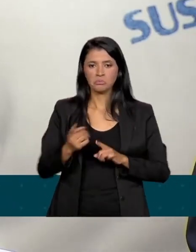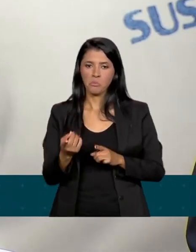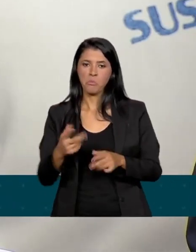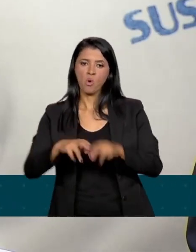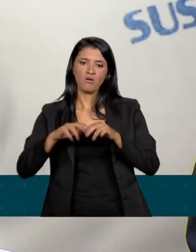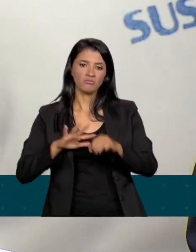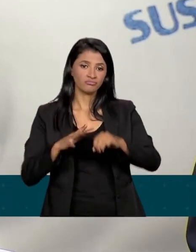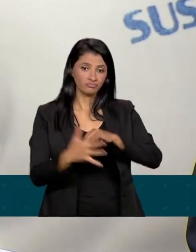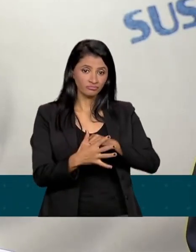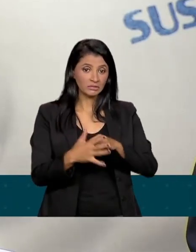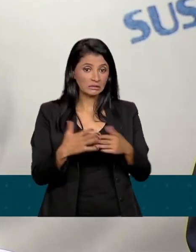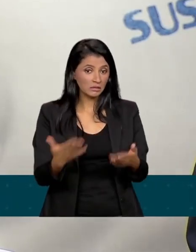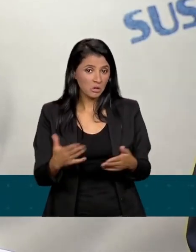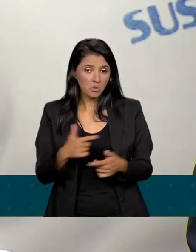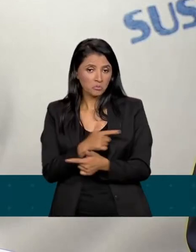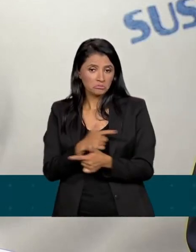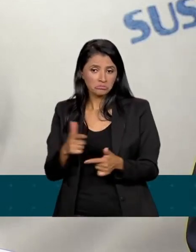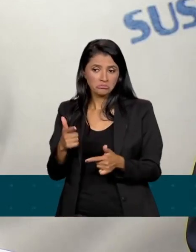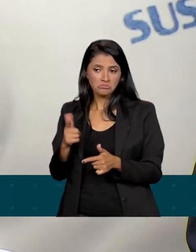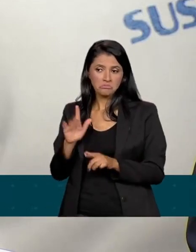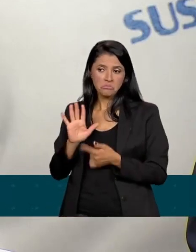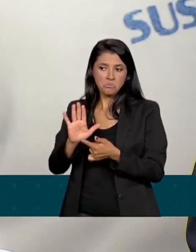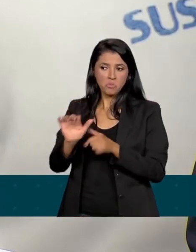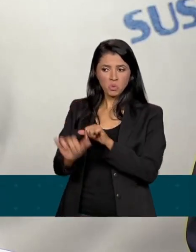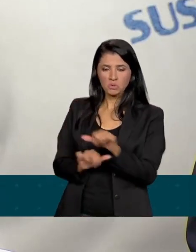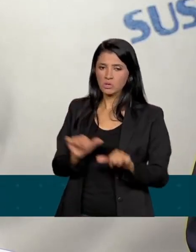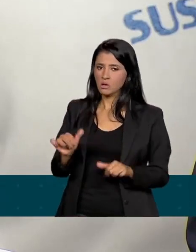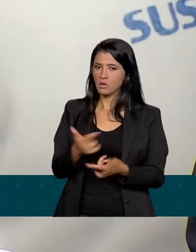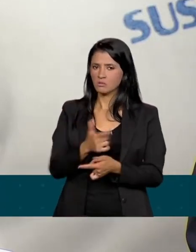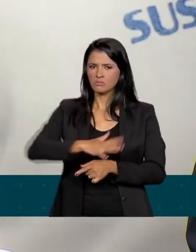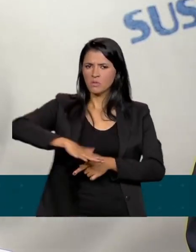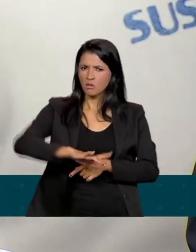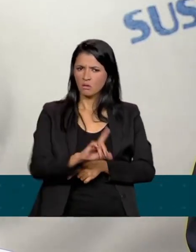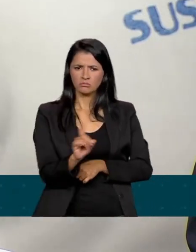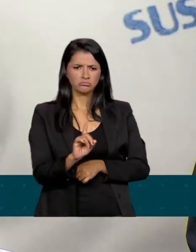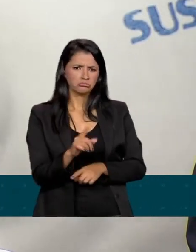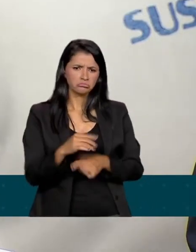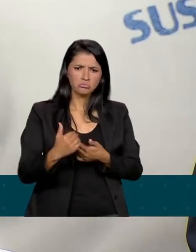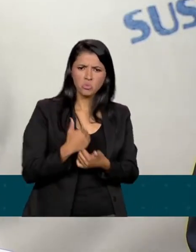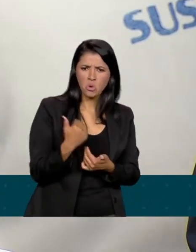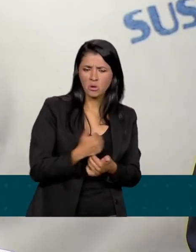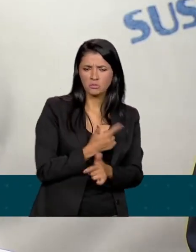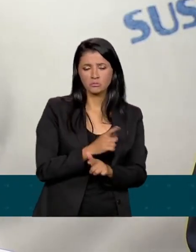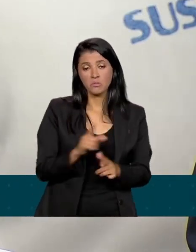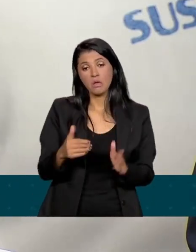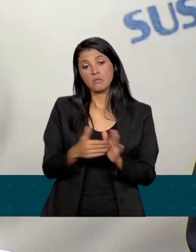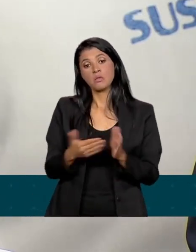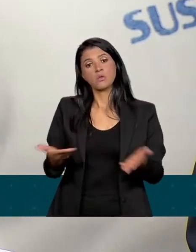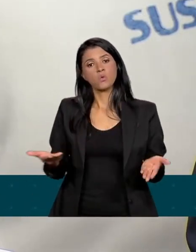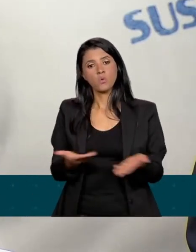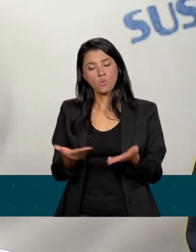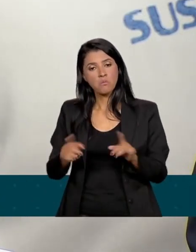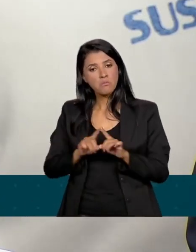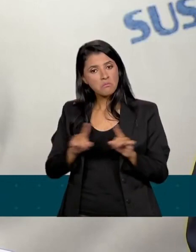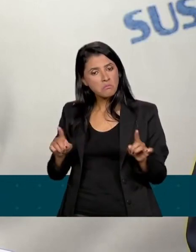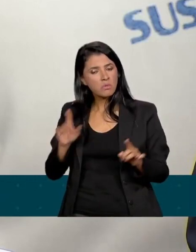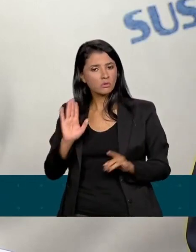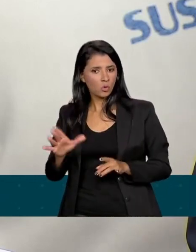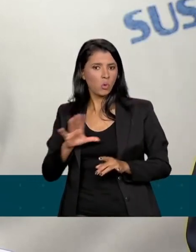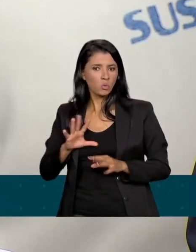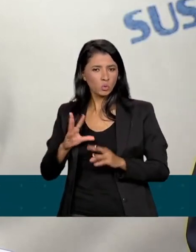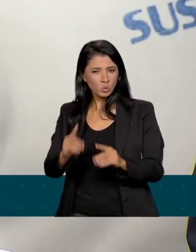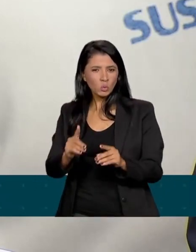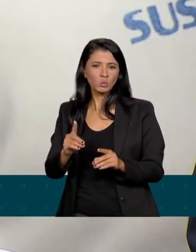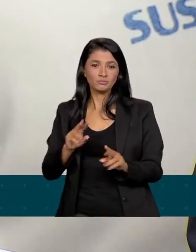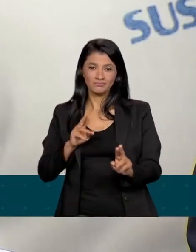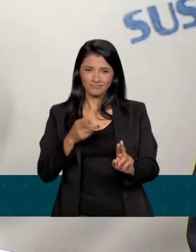Covid. Então, não há nenhum sinal de mudança nessa orientação até o momento, mas, como tudo em relação